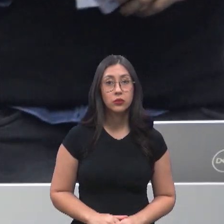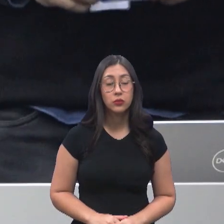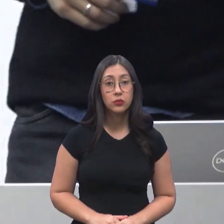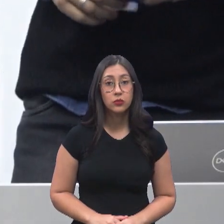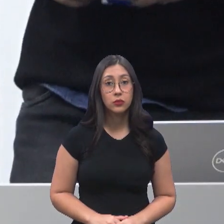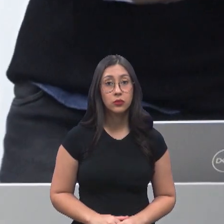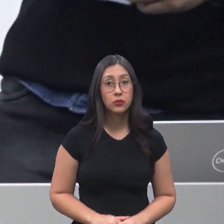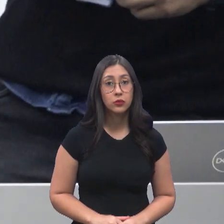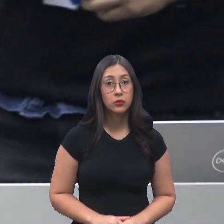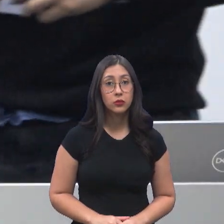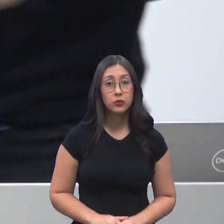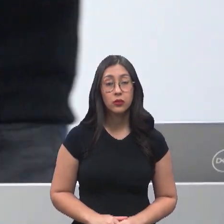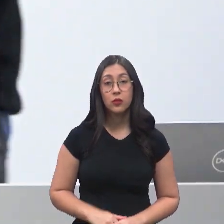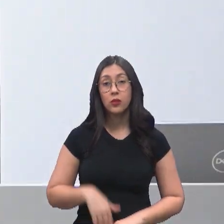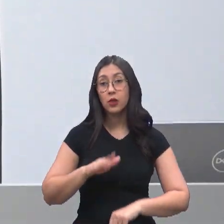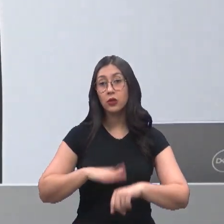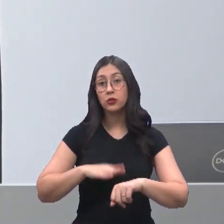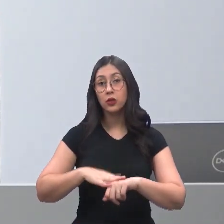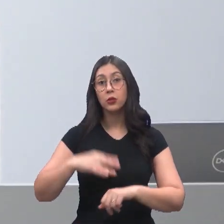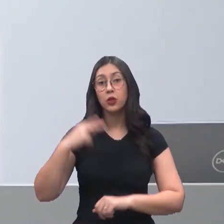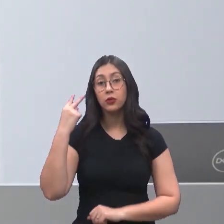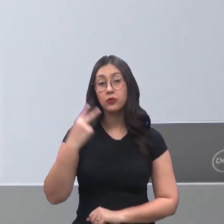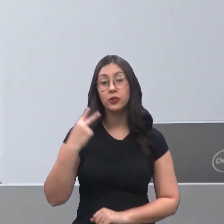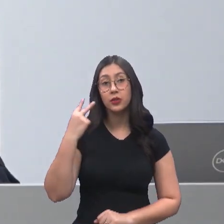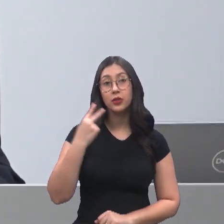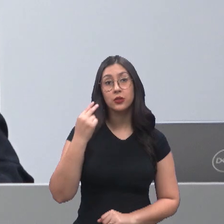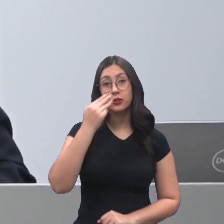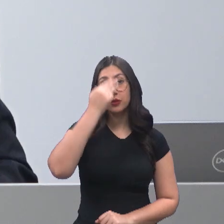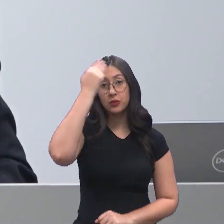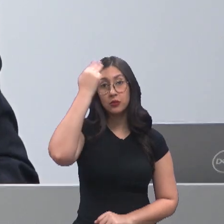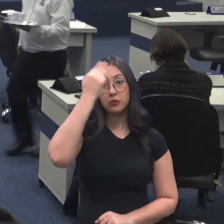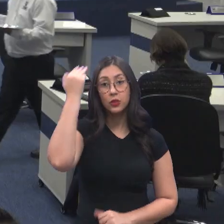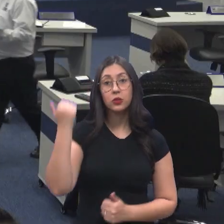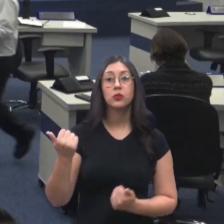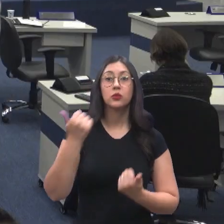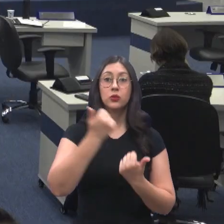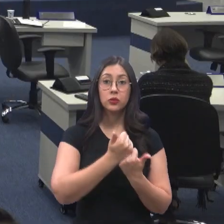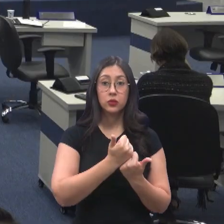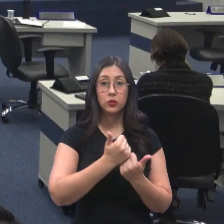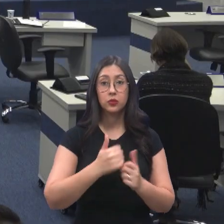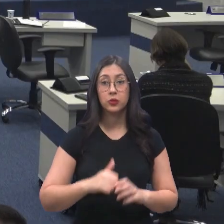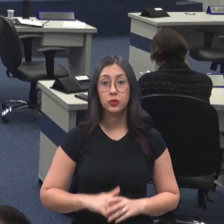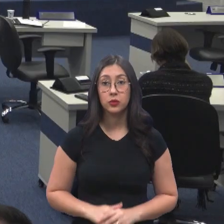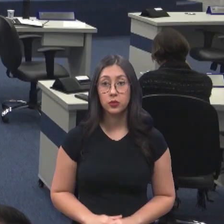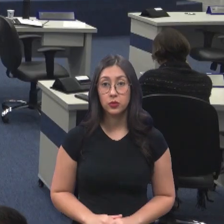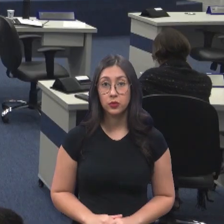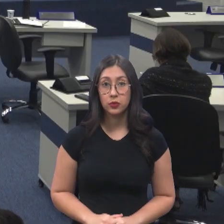Convoco o vereador Milton Vieira Filho para que tome o trabalho da mesa.